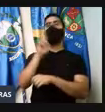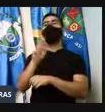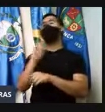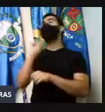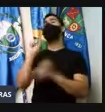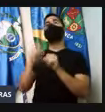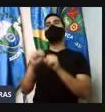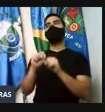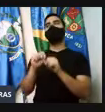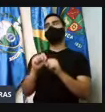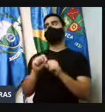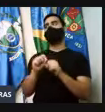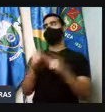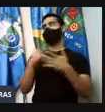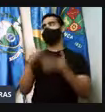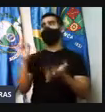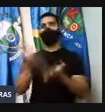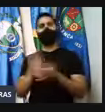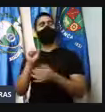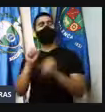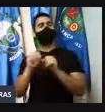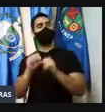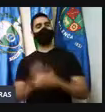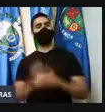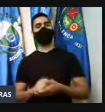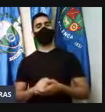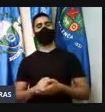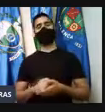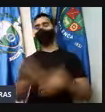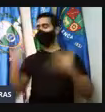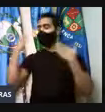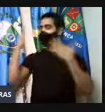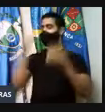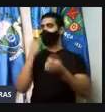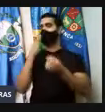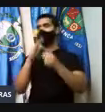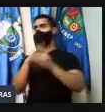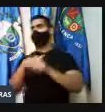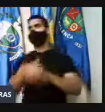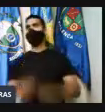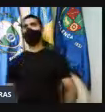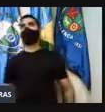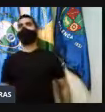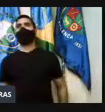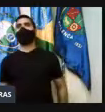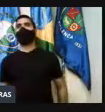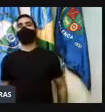soluções efetivas e emergenciais. No mais, muito obrigado e boa noite.